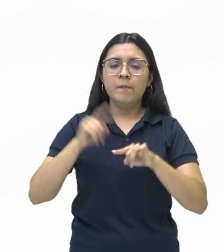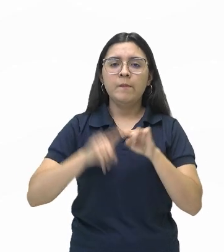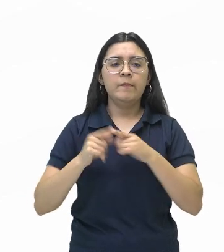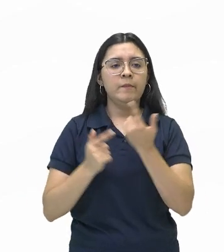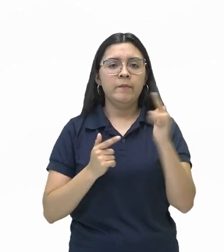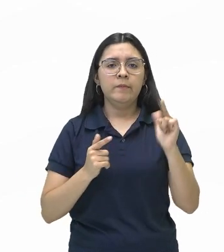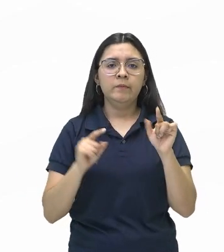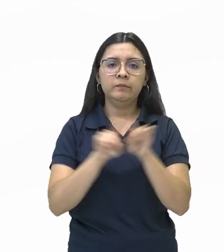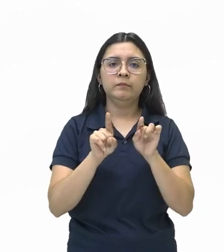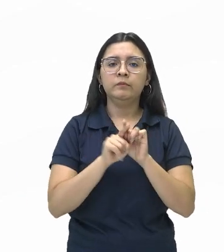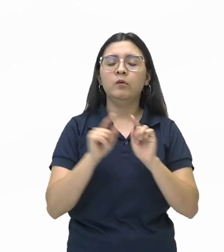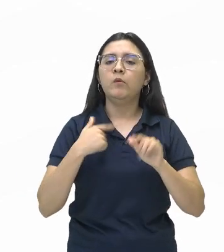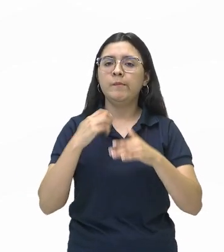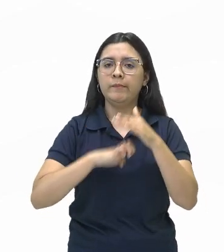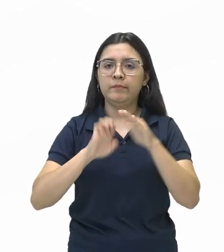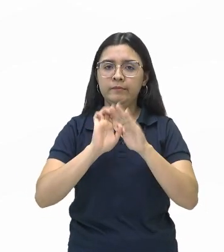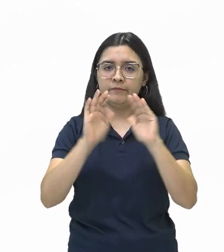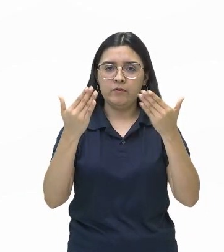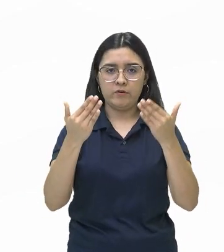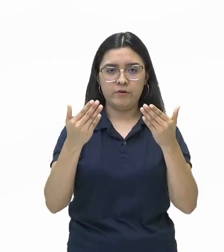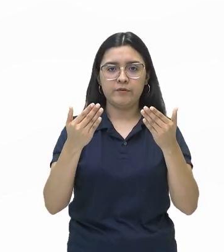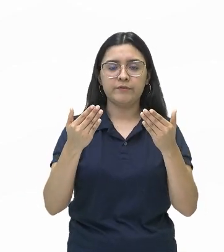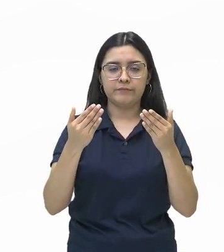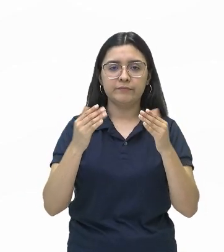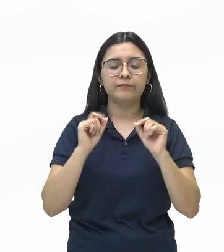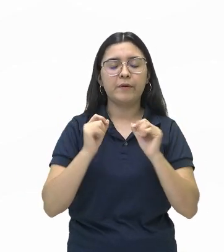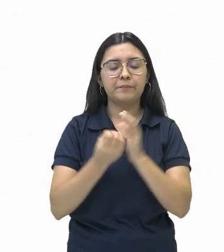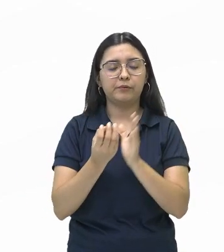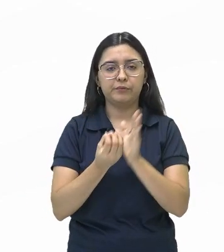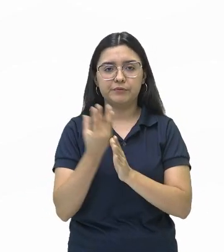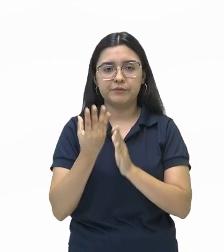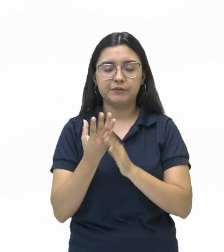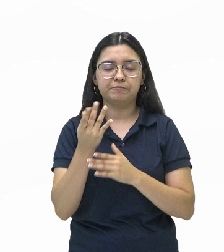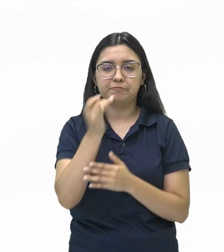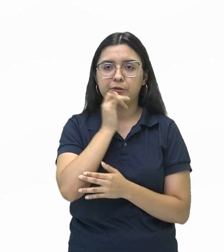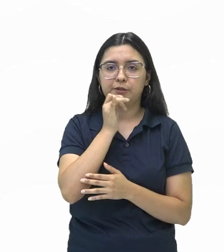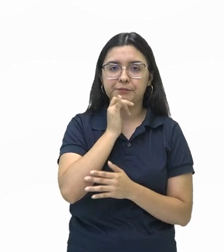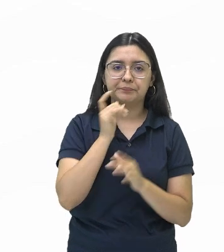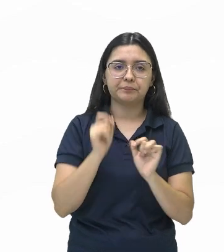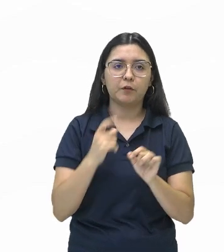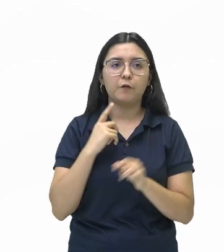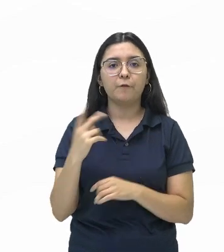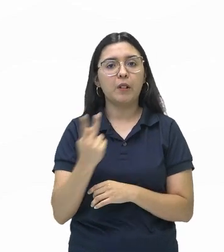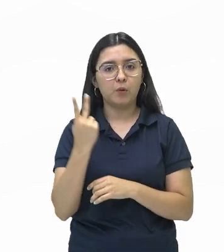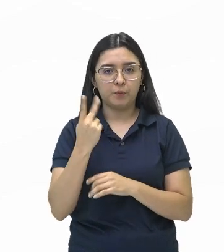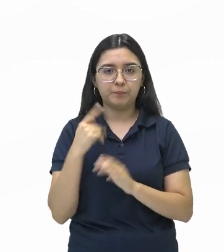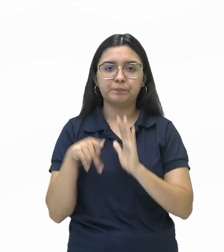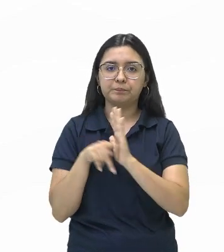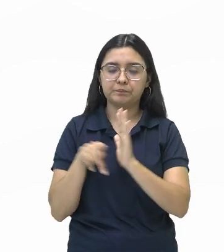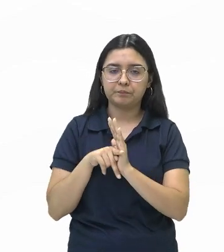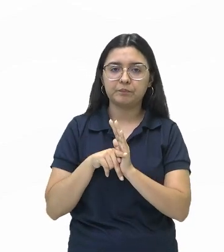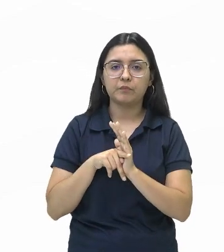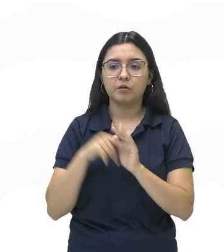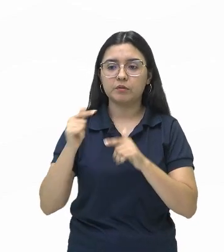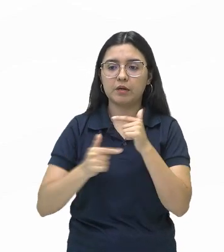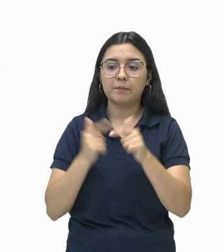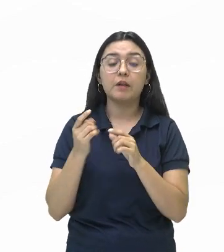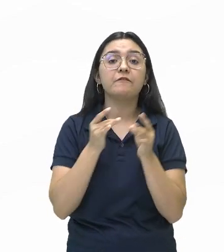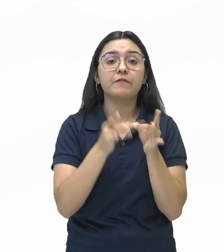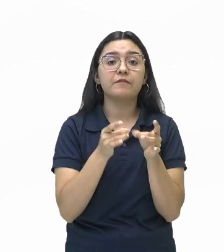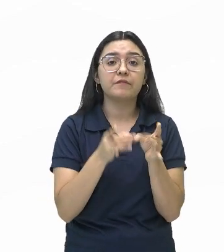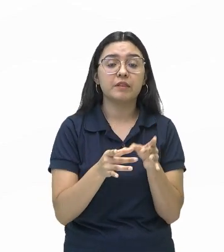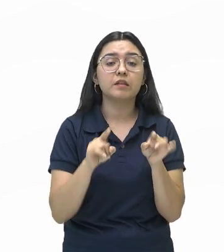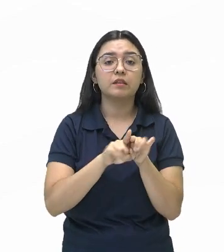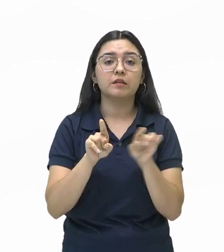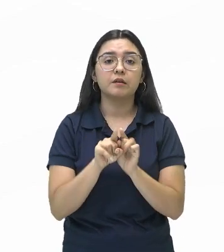intermediários ou empresas externas. Então, ele vai produzir num determinado valor e vai vender, ele vai